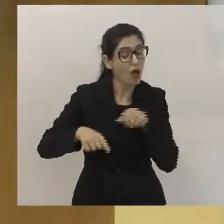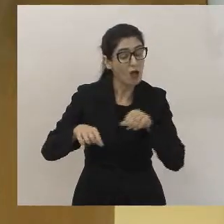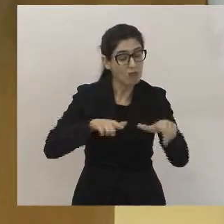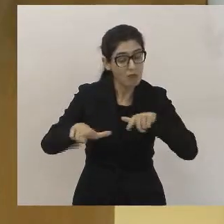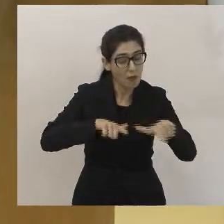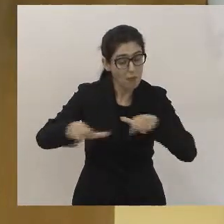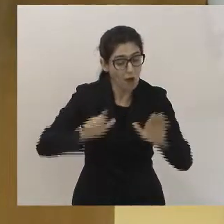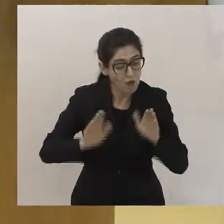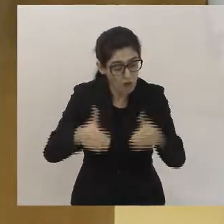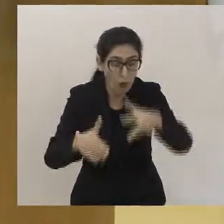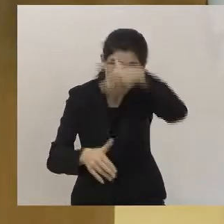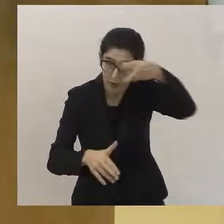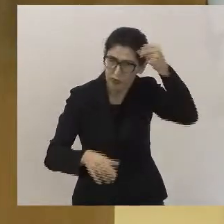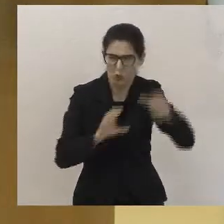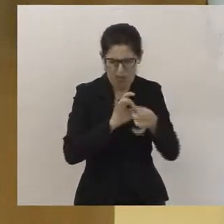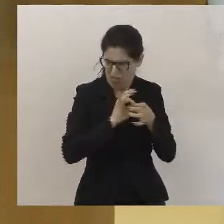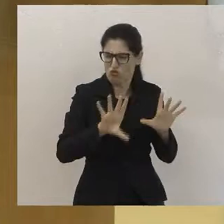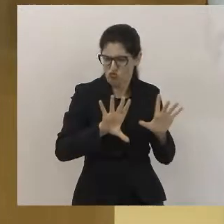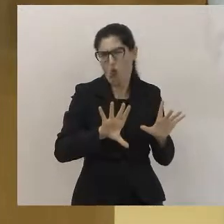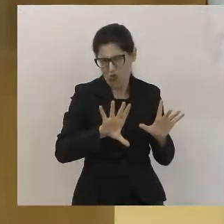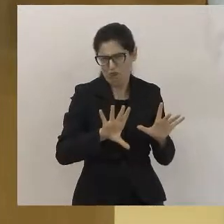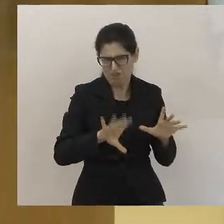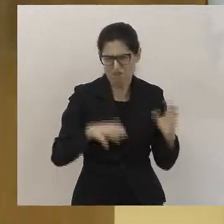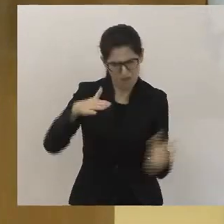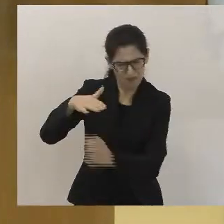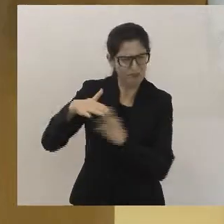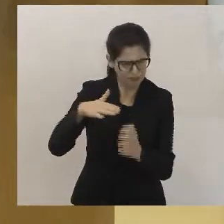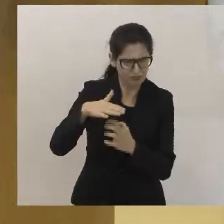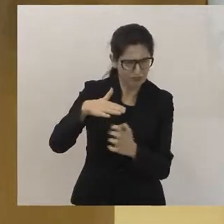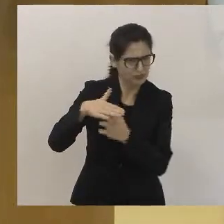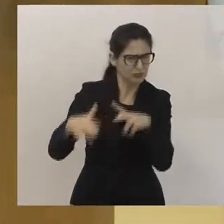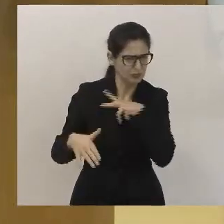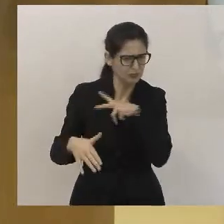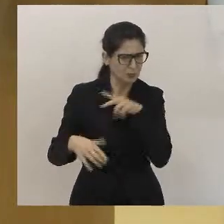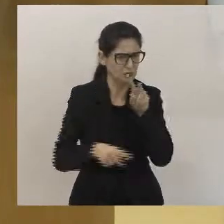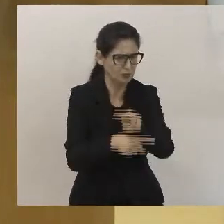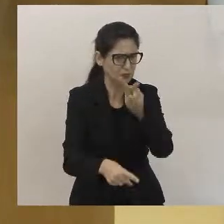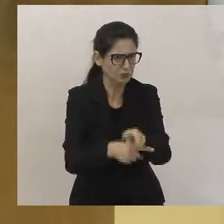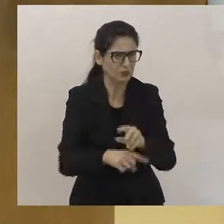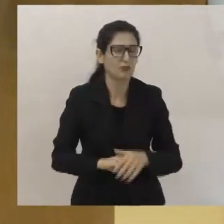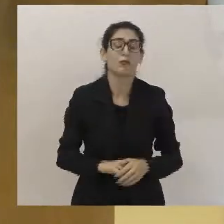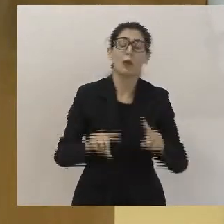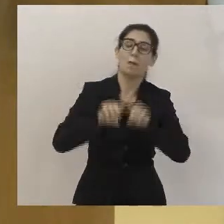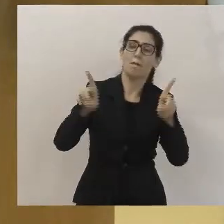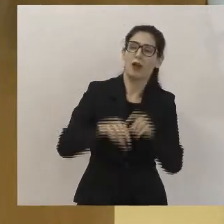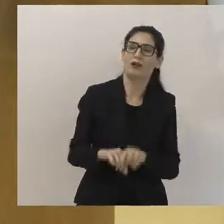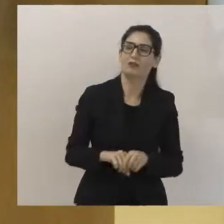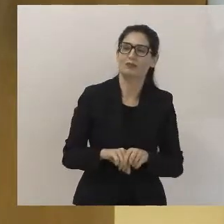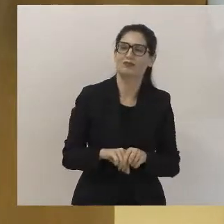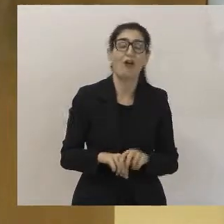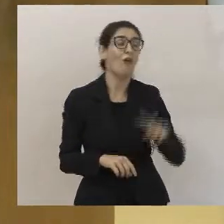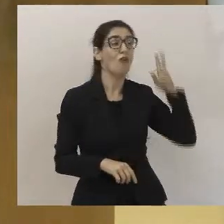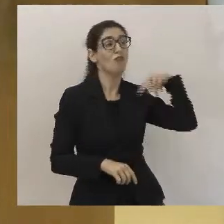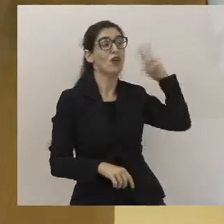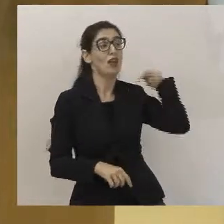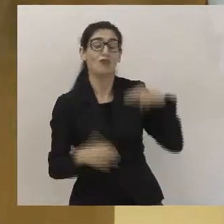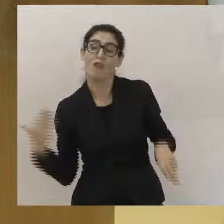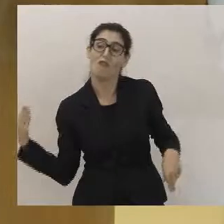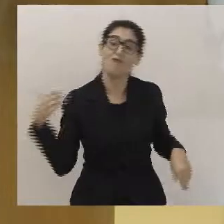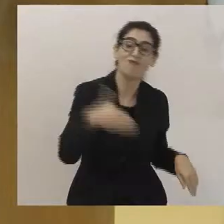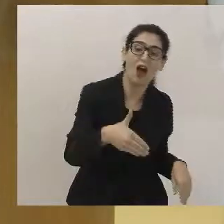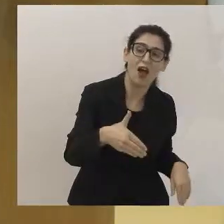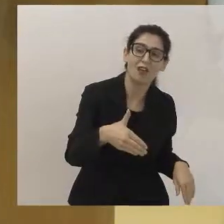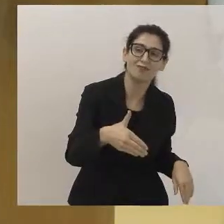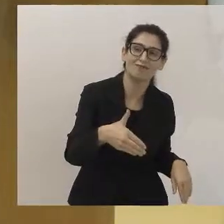upa 24 horas não recebe o vereador não precisa falar é só não receber